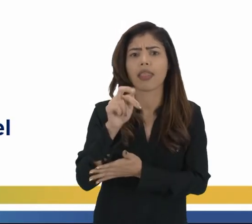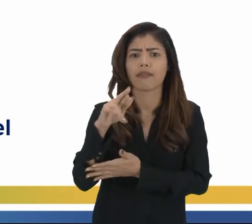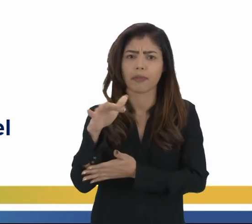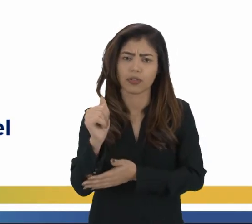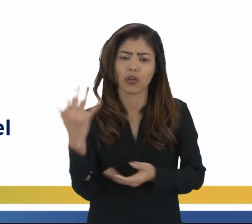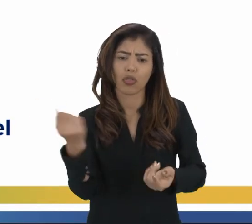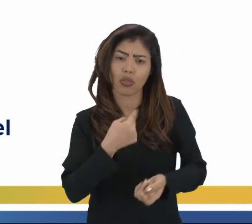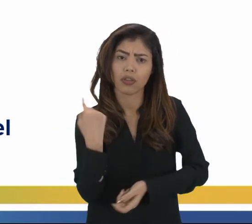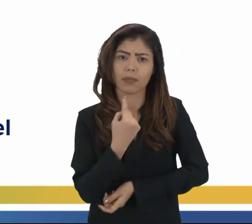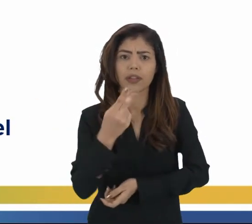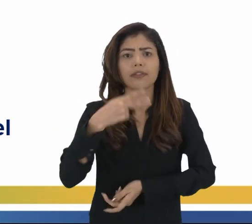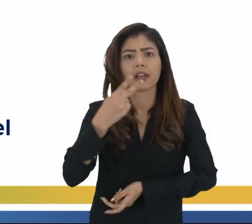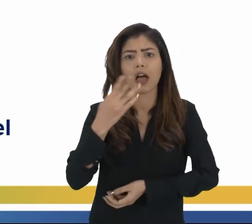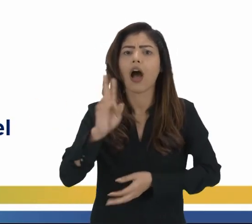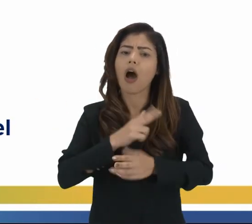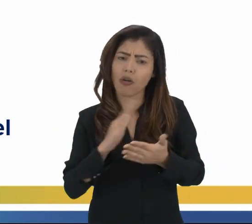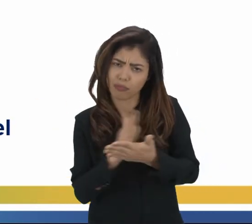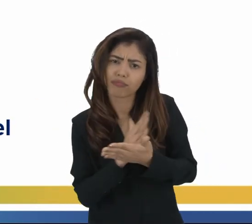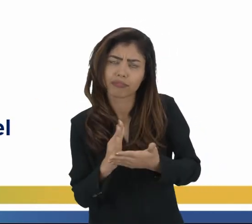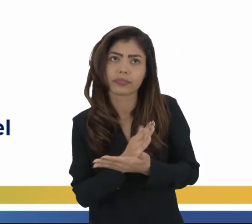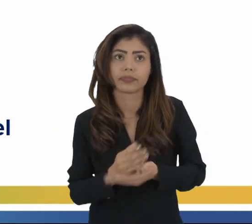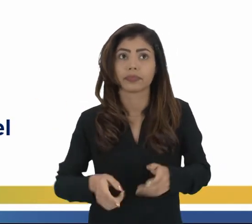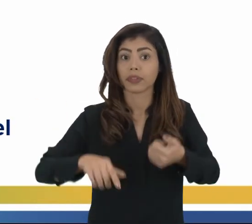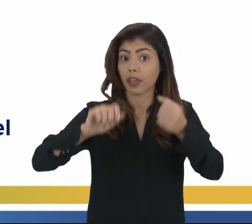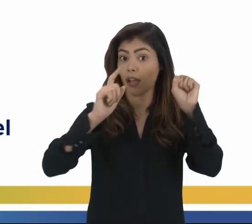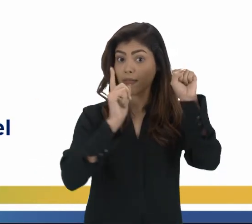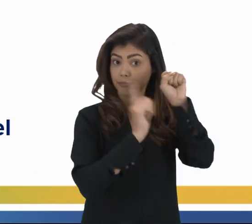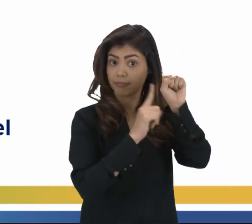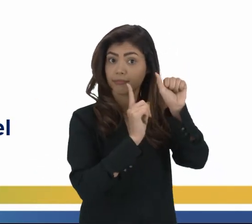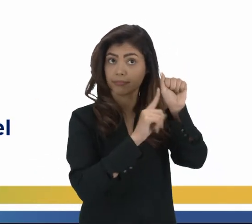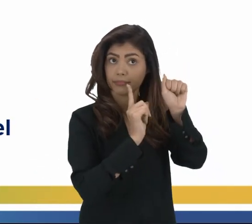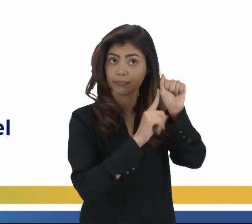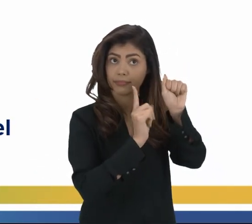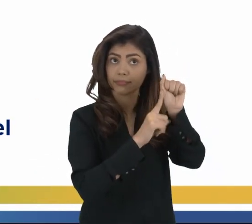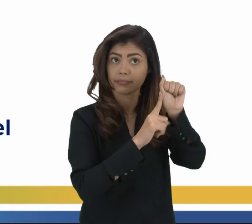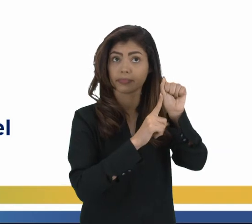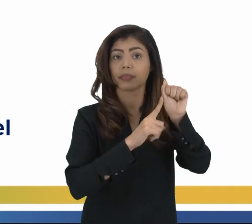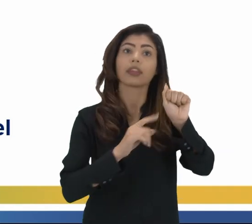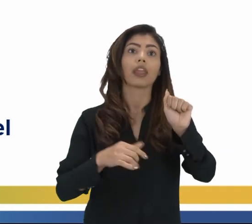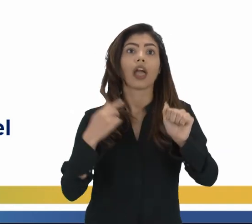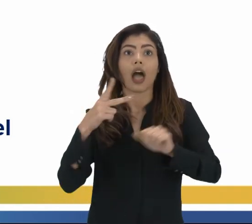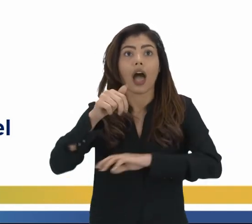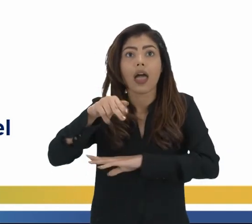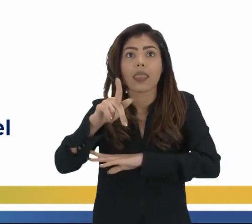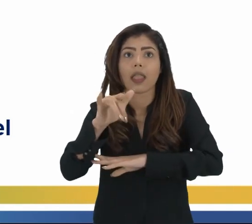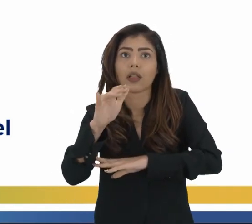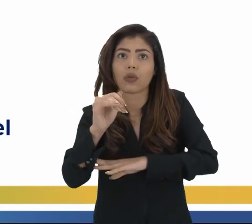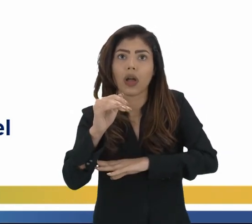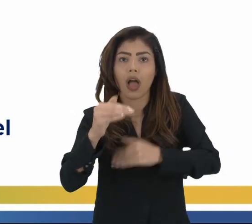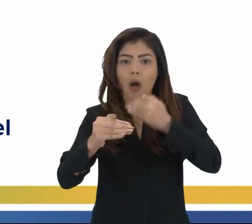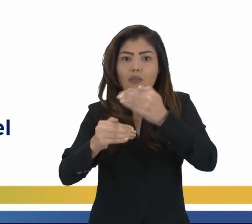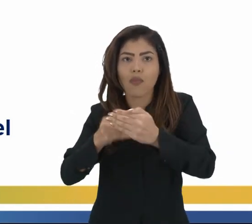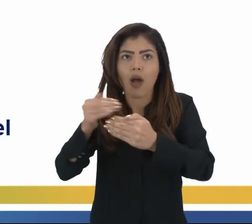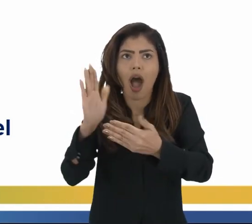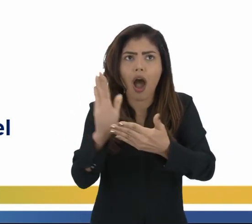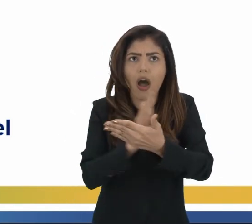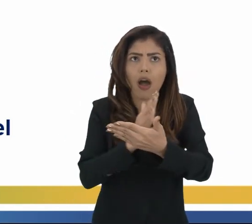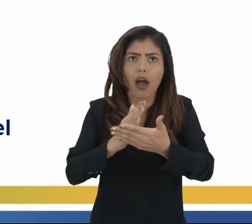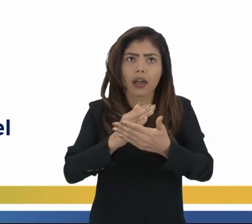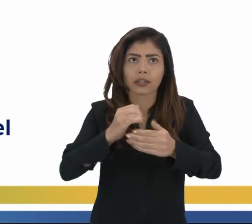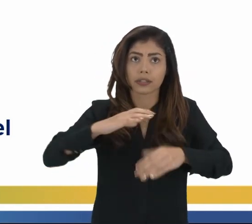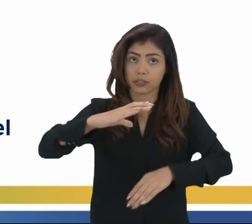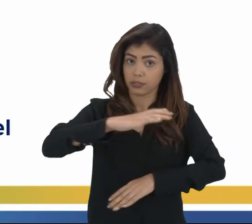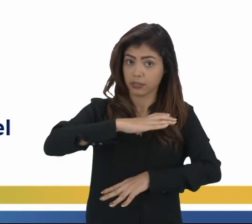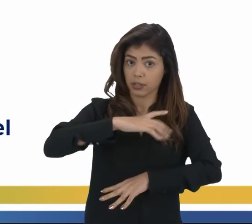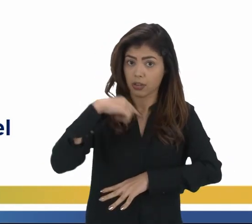nós vamos fazer alguns comentários sobre ela. Olha aqui a primeira afirmação. La variante andaluza ocurre solo en